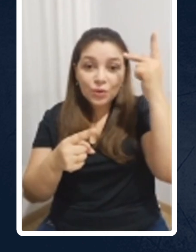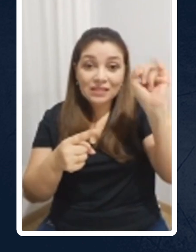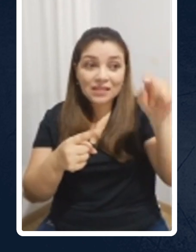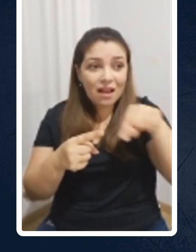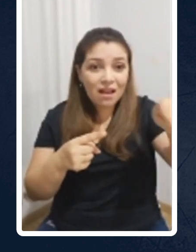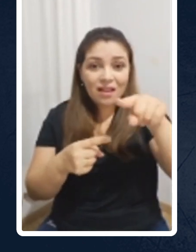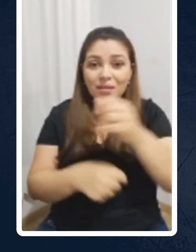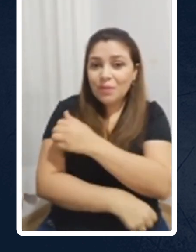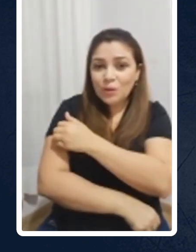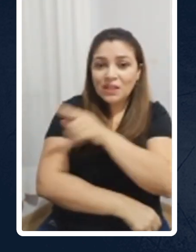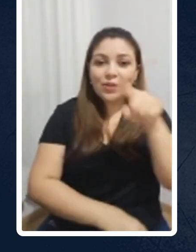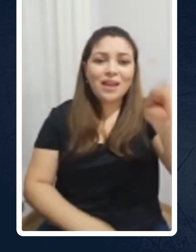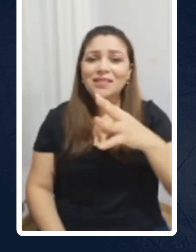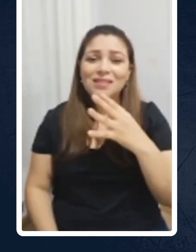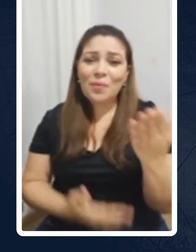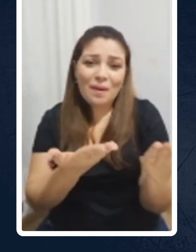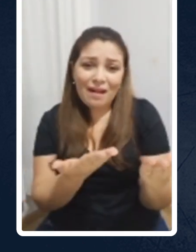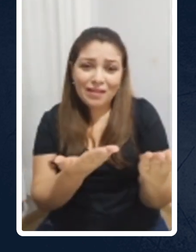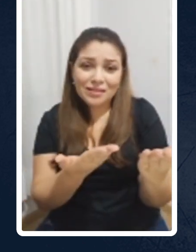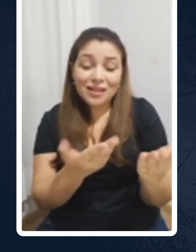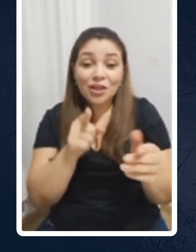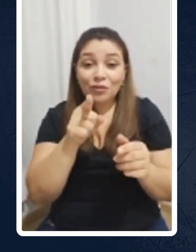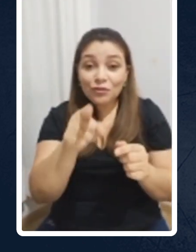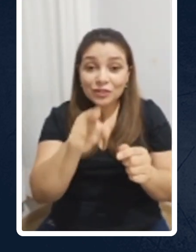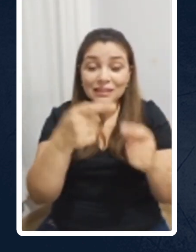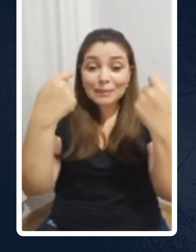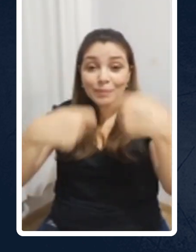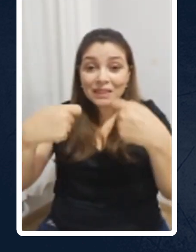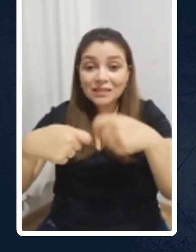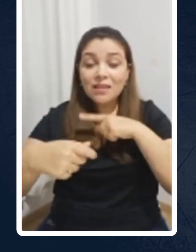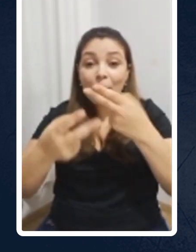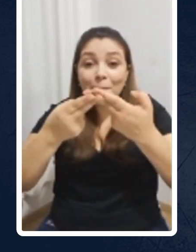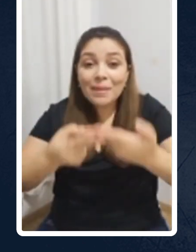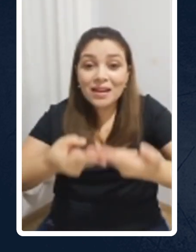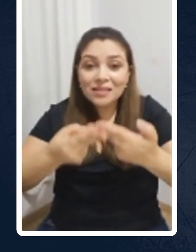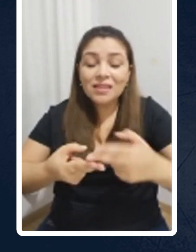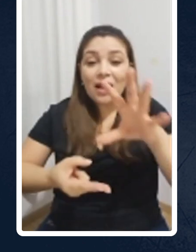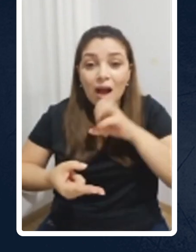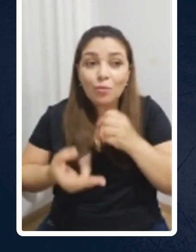paciência e amor por ele. Ele é oportunidade.